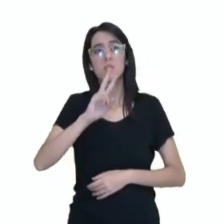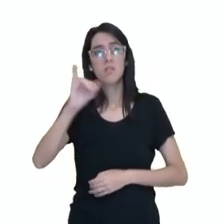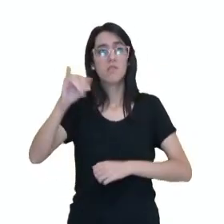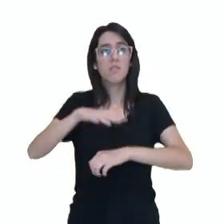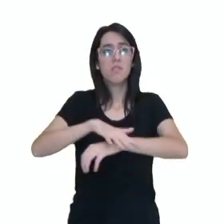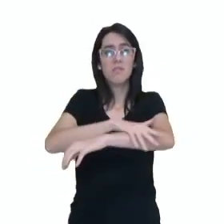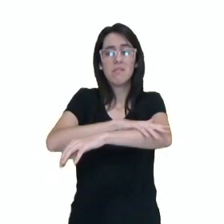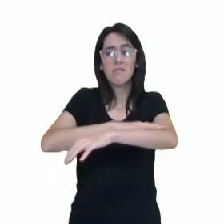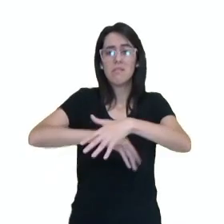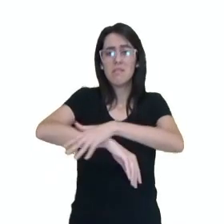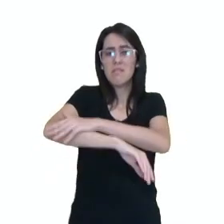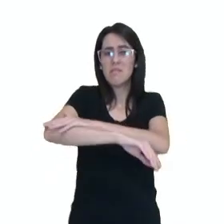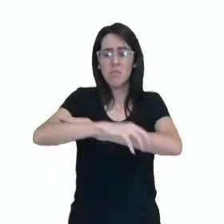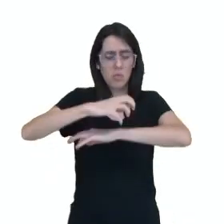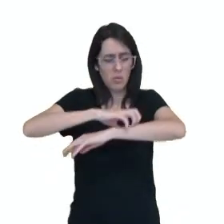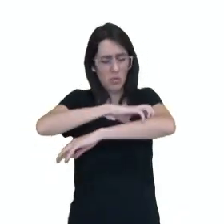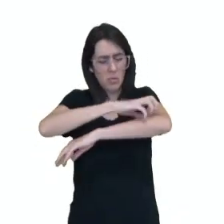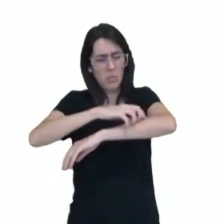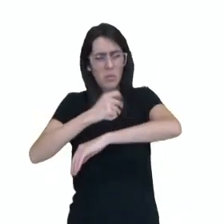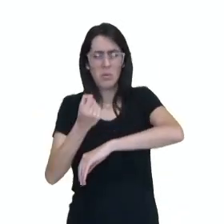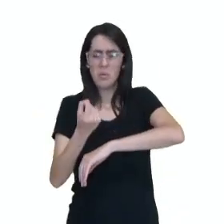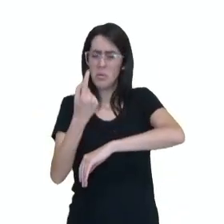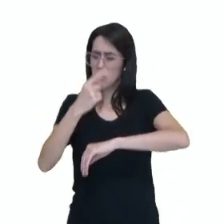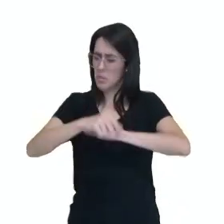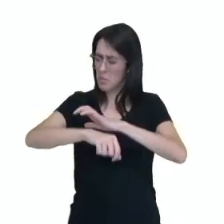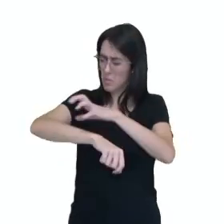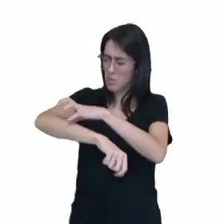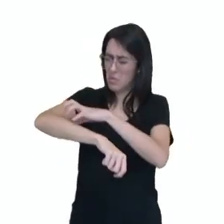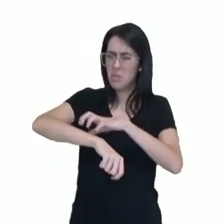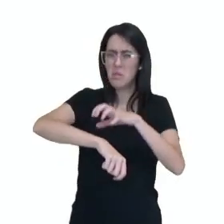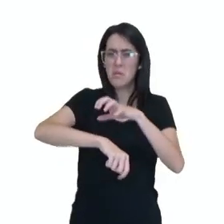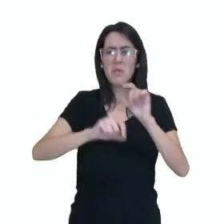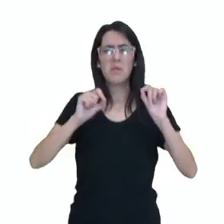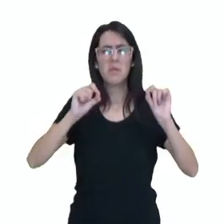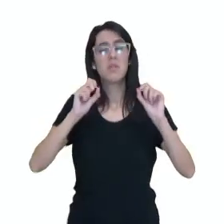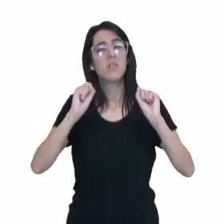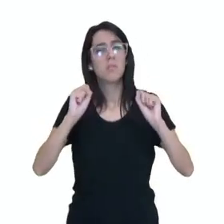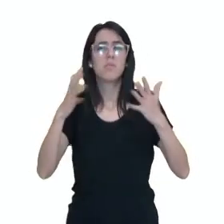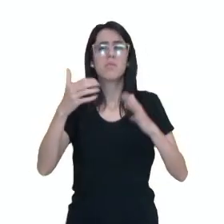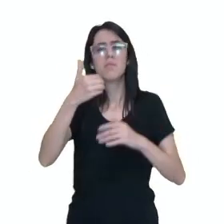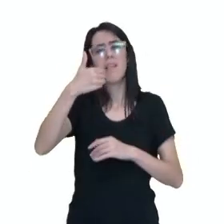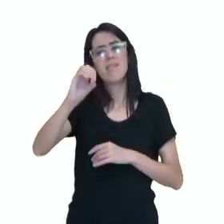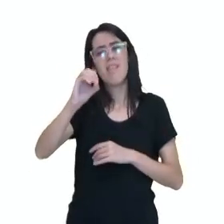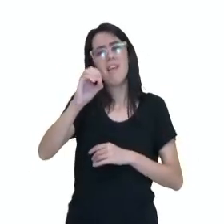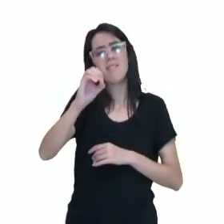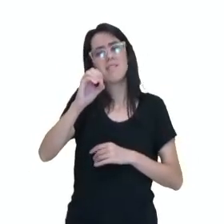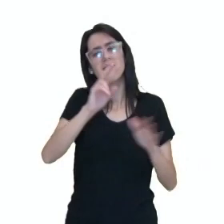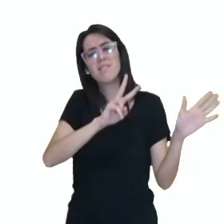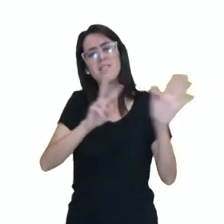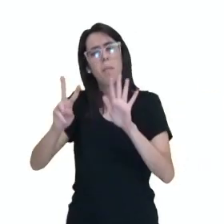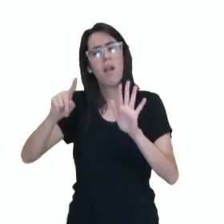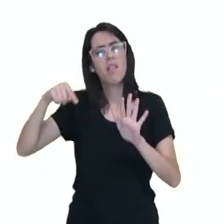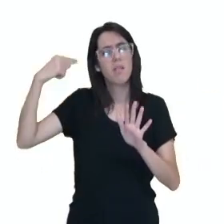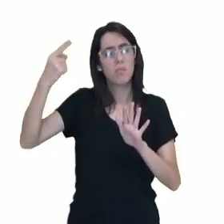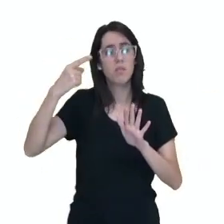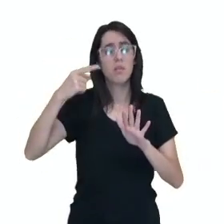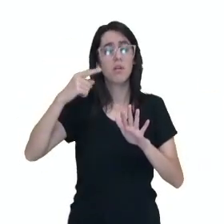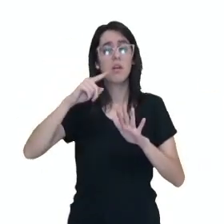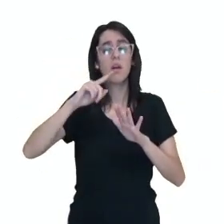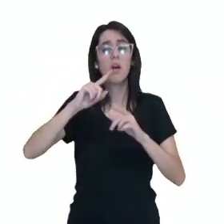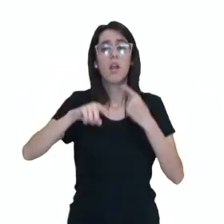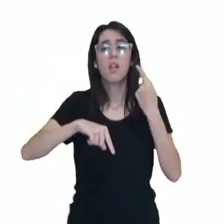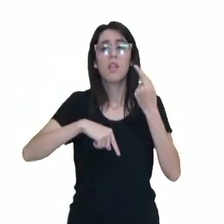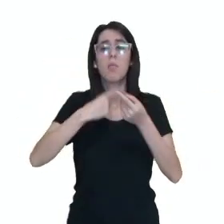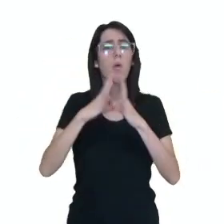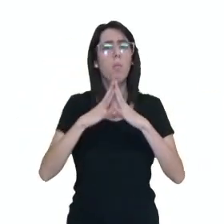aparecer manchas na pele. E isso pode acontecer de 4 até 10 semanas depois da infecção, tá? E some, isso